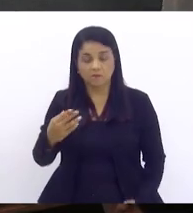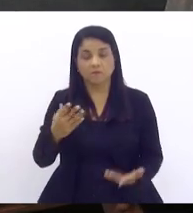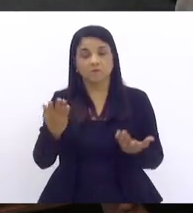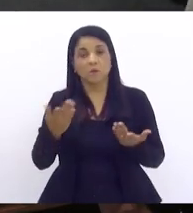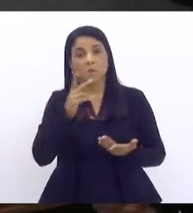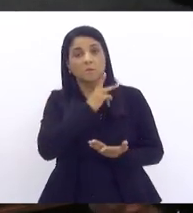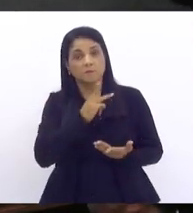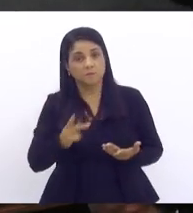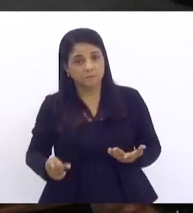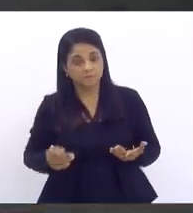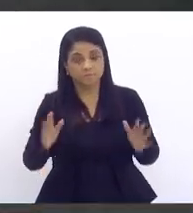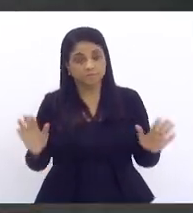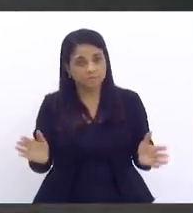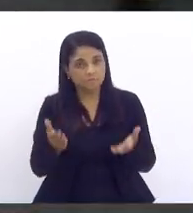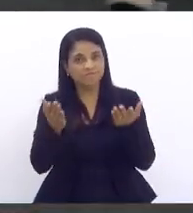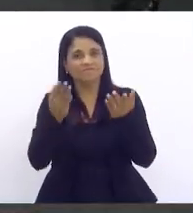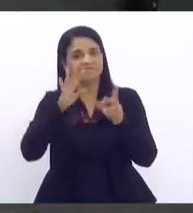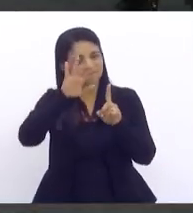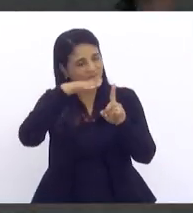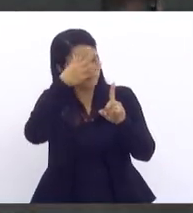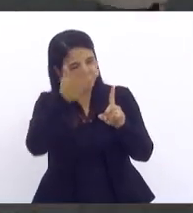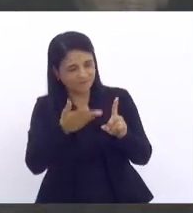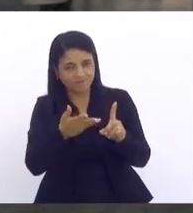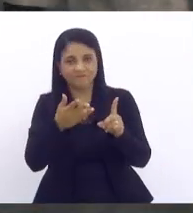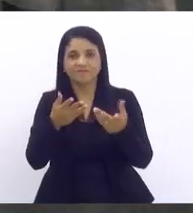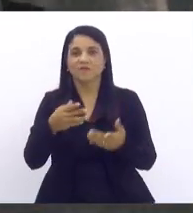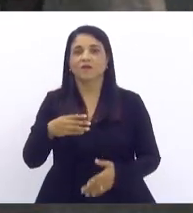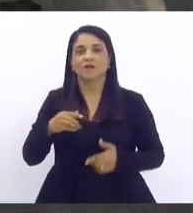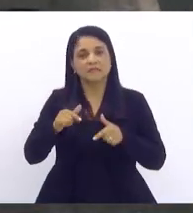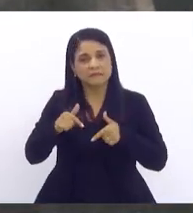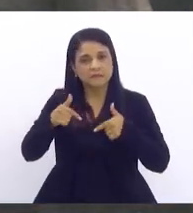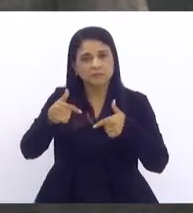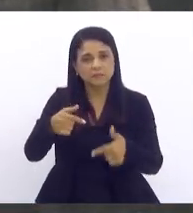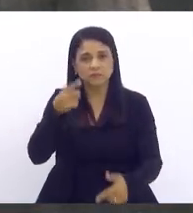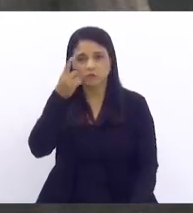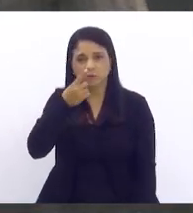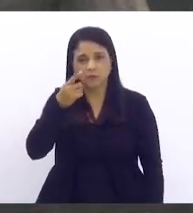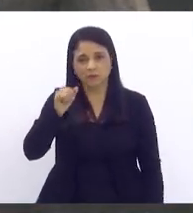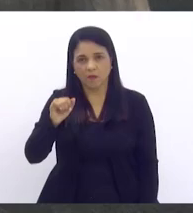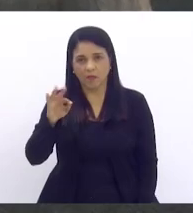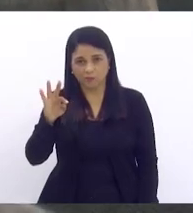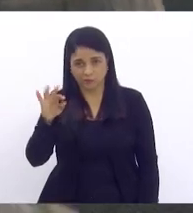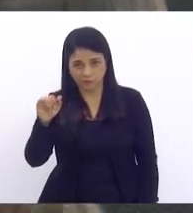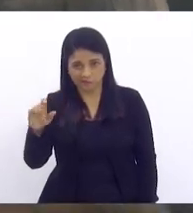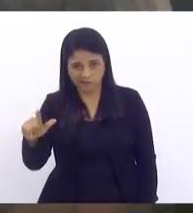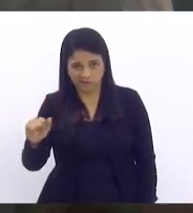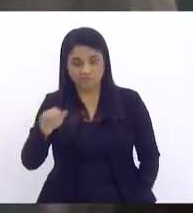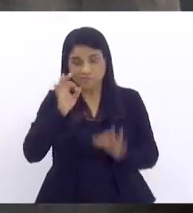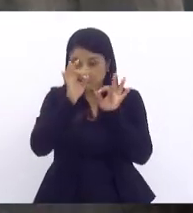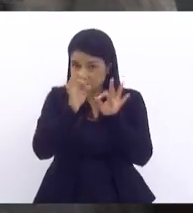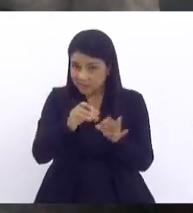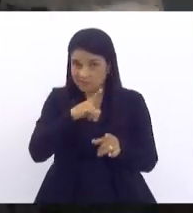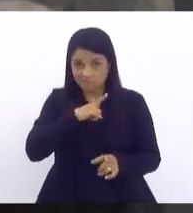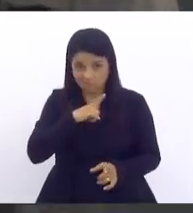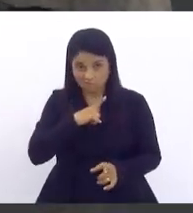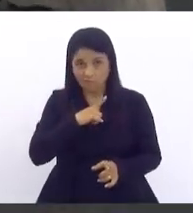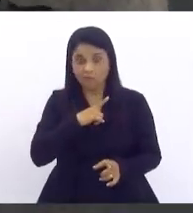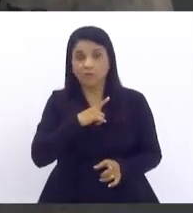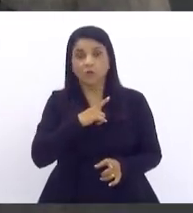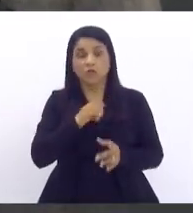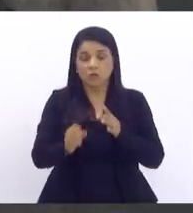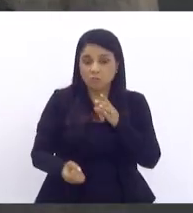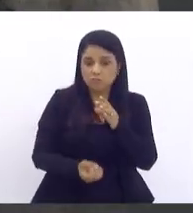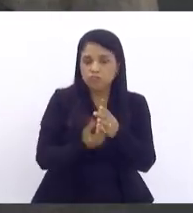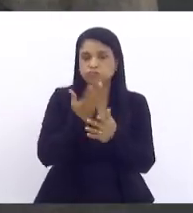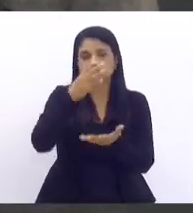elogiar aqui a iniciativa do deputado Átila Nunes, eu tenho certeza que a implantação de uma nova